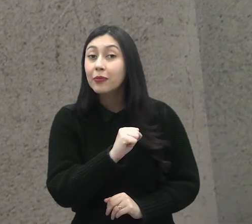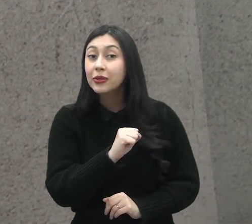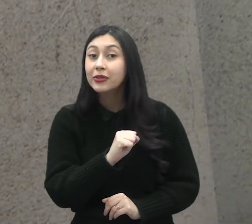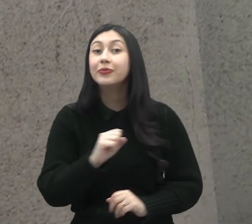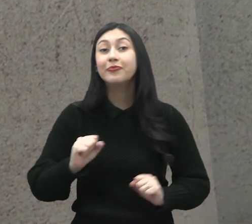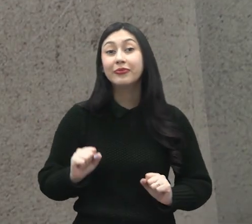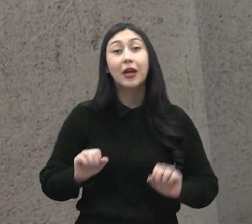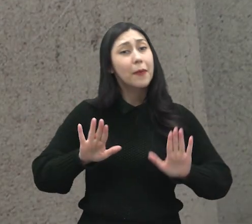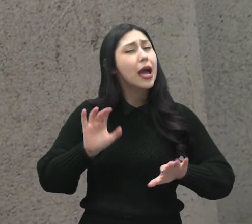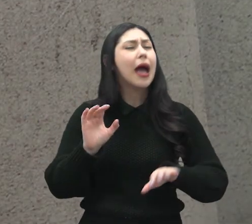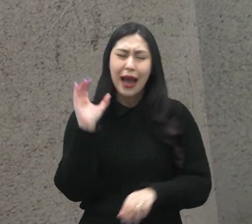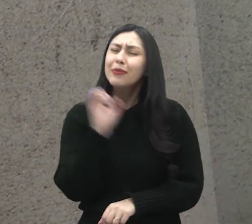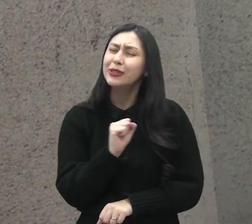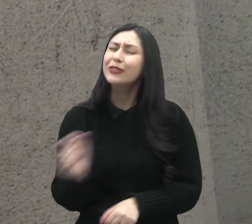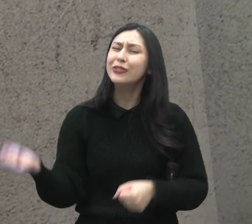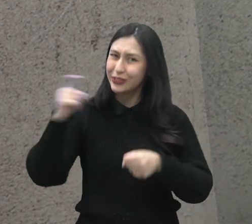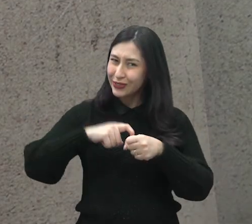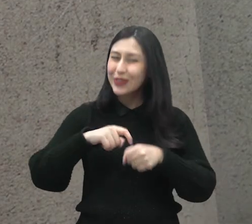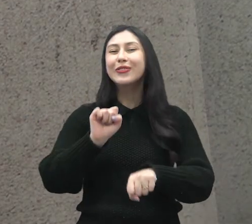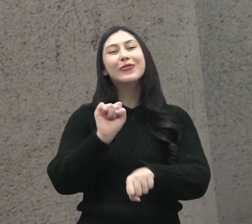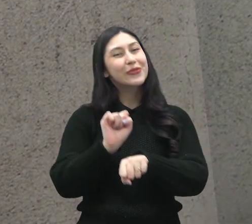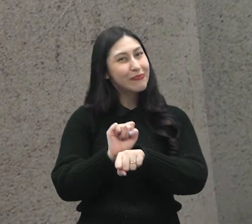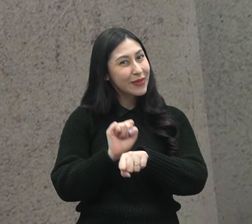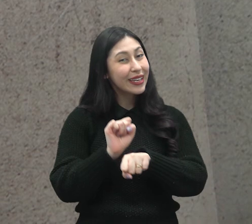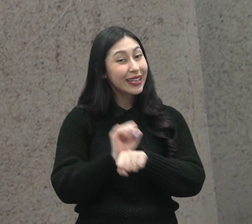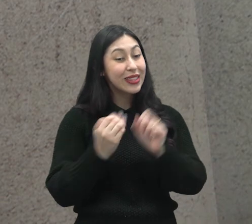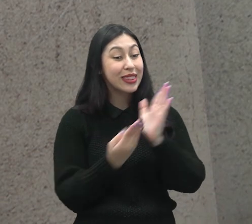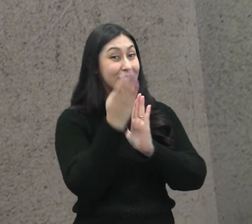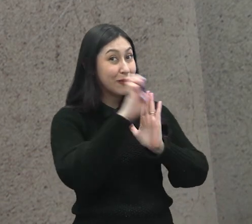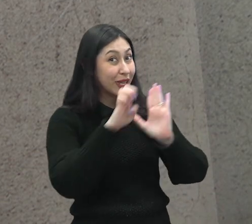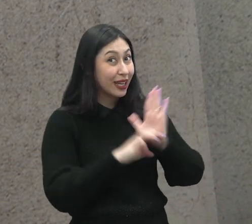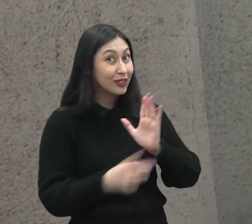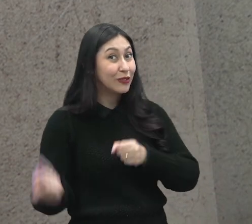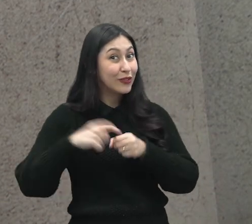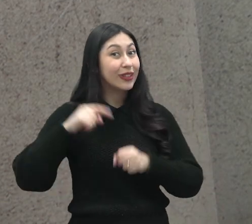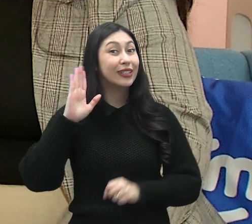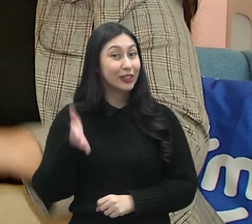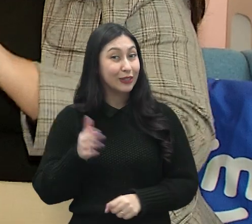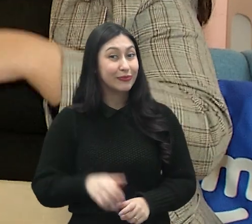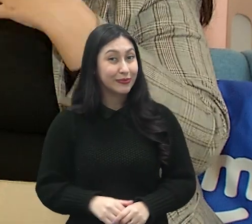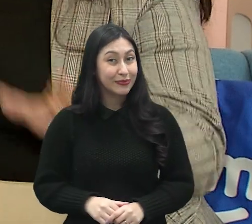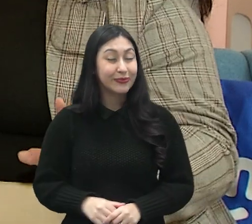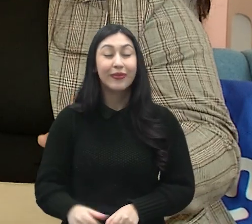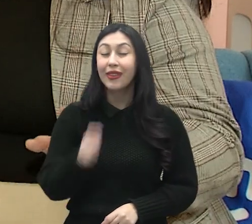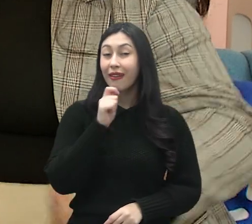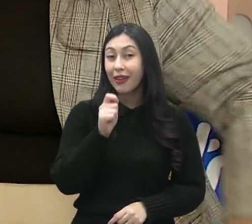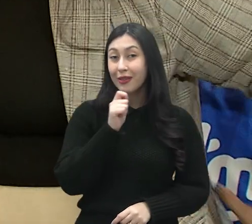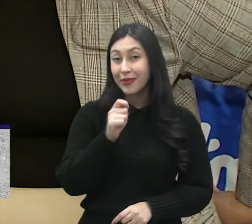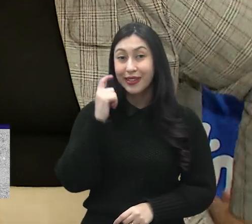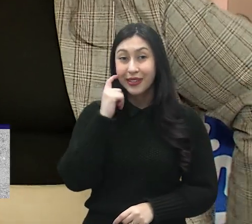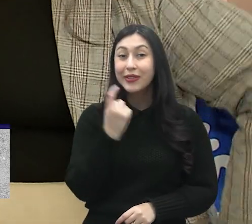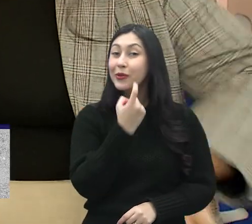break de hoje, mas é rapidinho, pessoal. Fiquem com a gente porque o Estação Mercado volta já já. A repórter Luísa